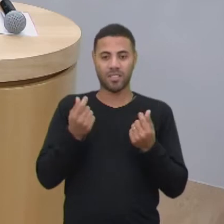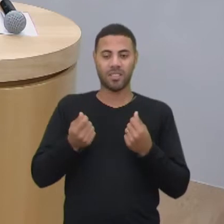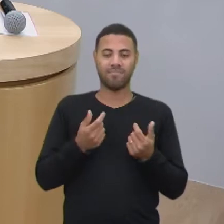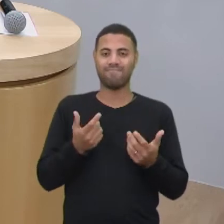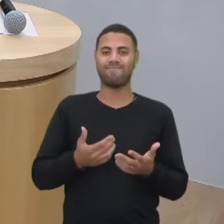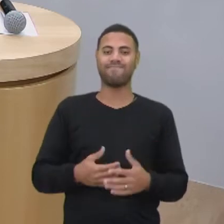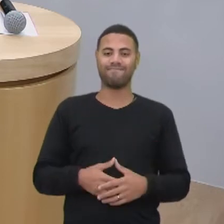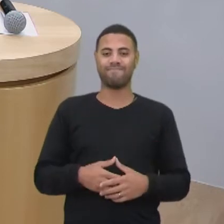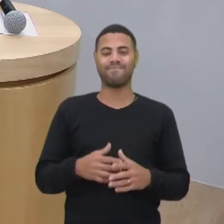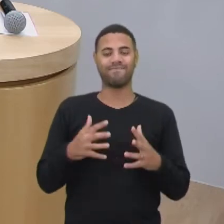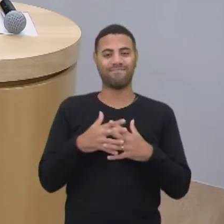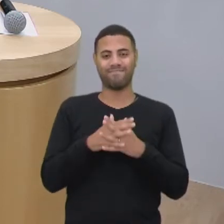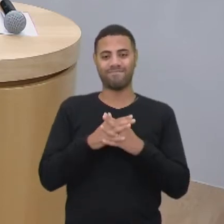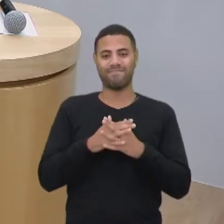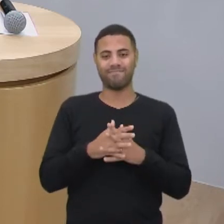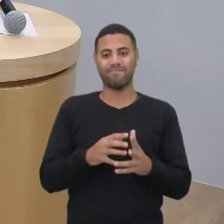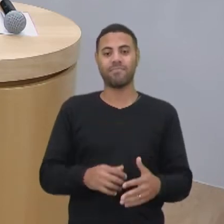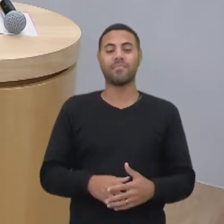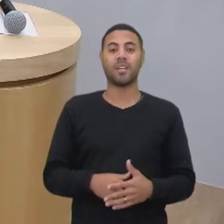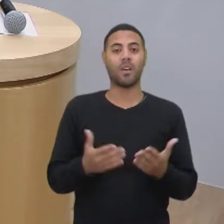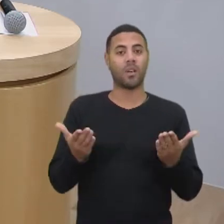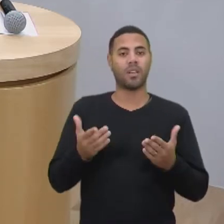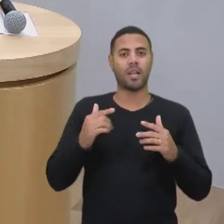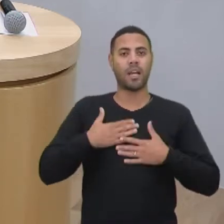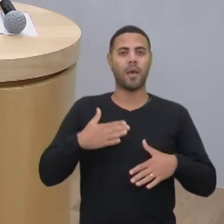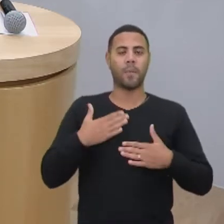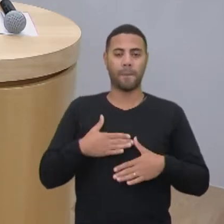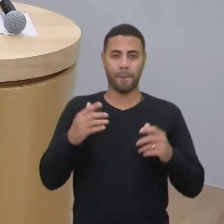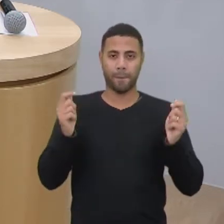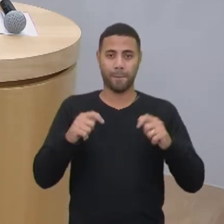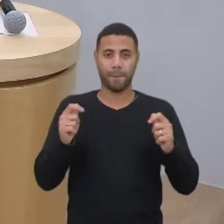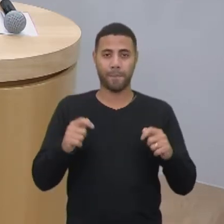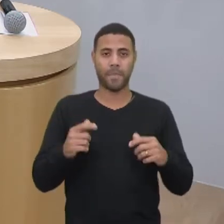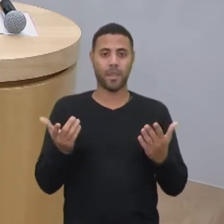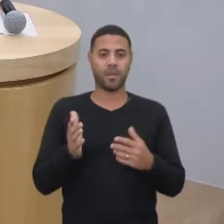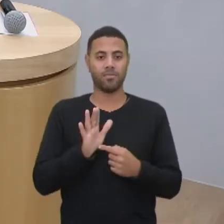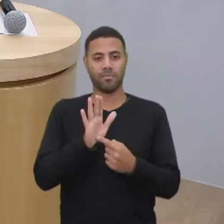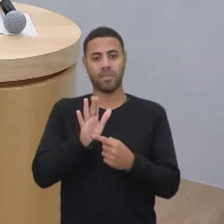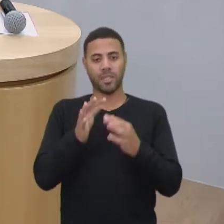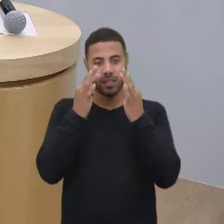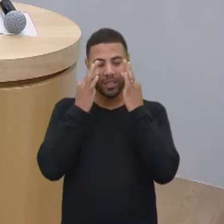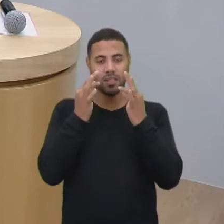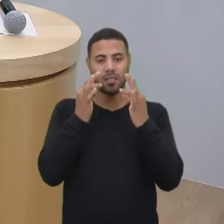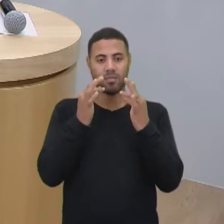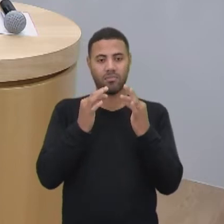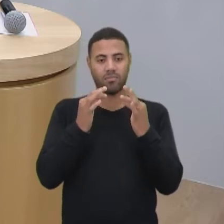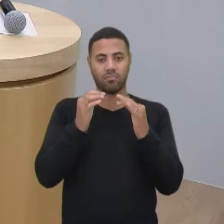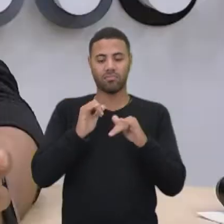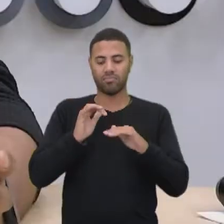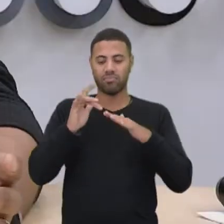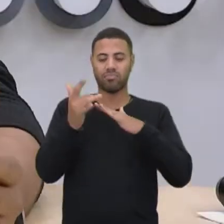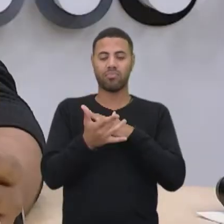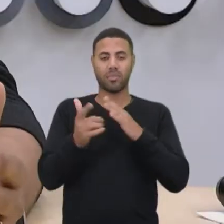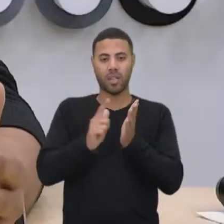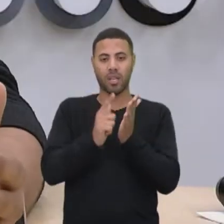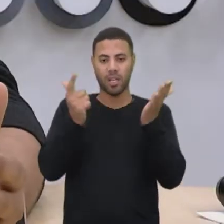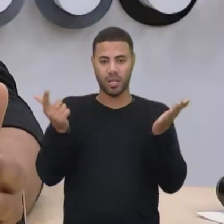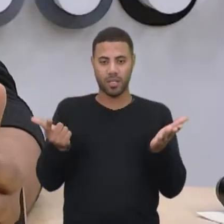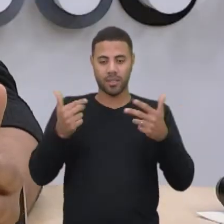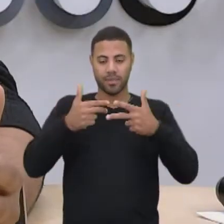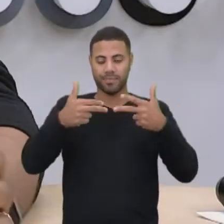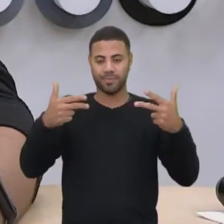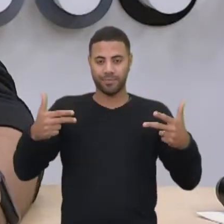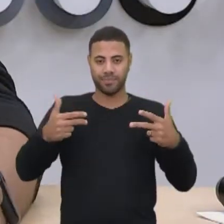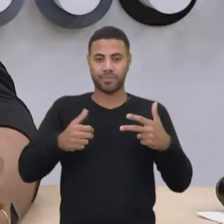então é complicado. Mas aqui vai ser mais tranquilo, viu, Ilana? Vamos lá, hashtag se liga na mídia. Hashtag se liga na mídia. A gente está falando de jornalismo, o estudante então está trabalhando